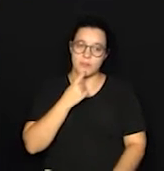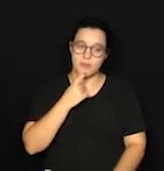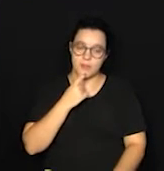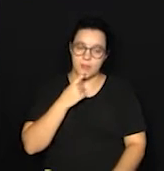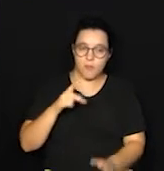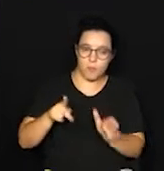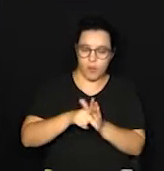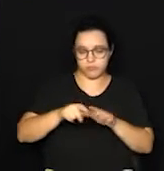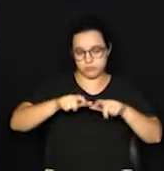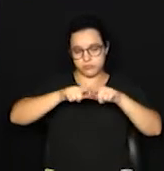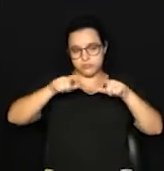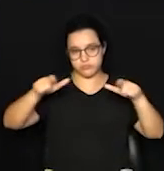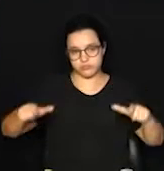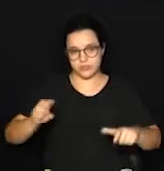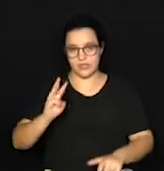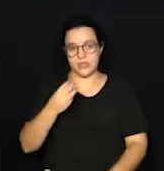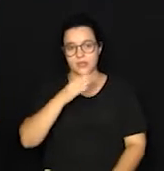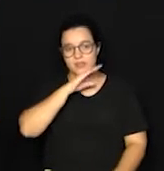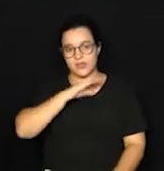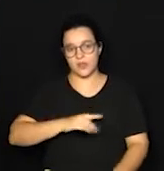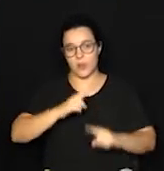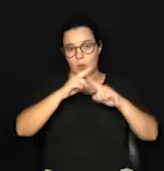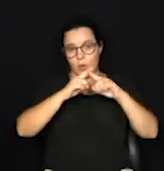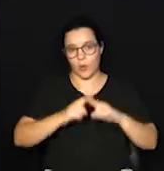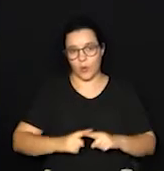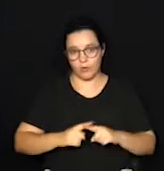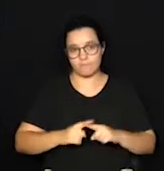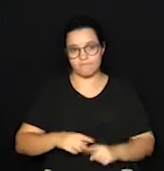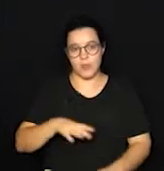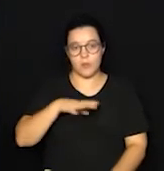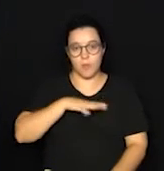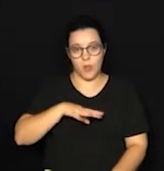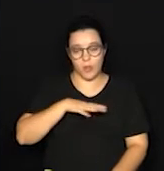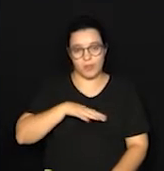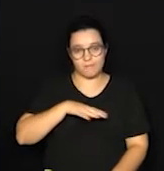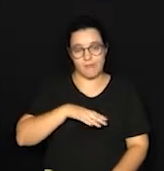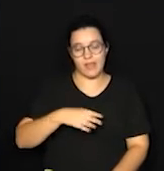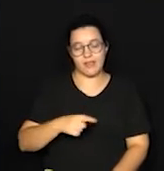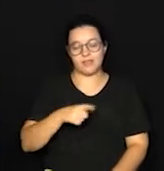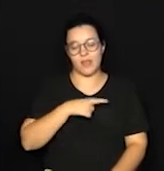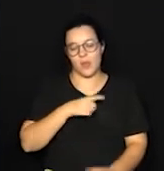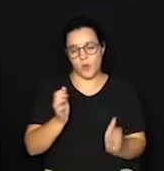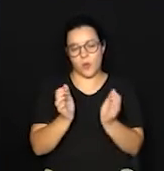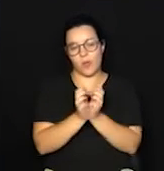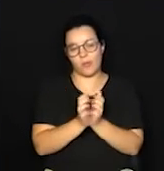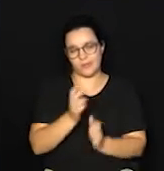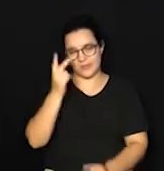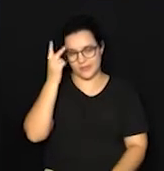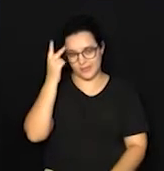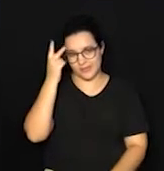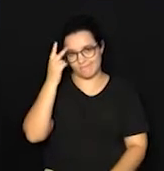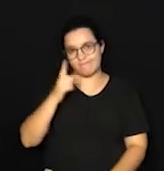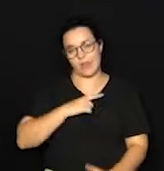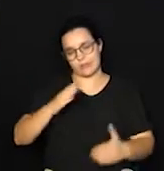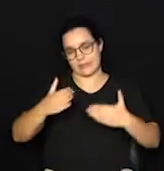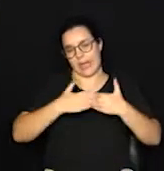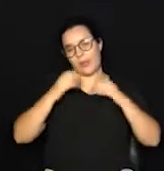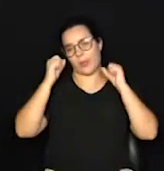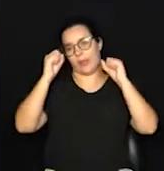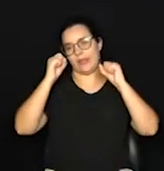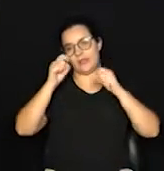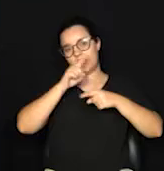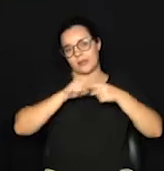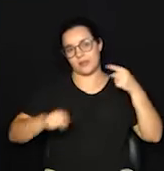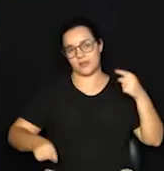Ouro, às 3 horas da tarde, contra a Portuguesa da capital. Lembrando, com os portões fechados aos torcedores. Então,